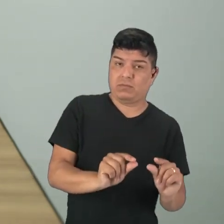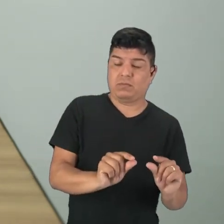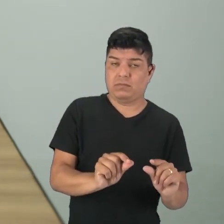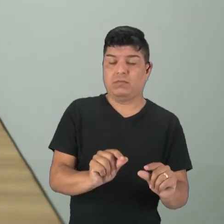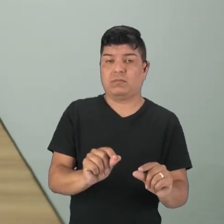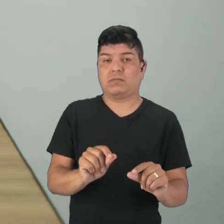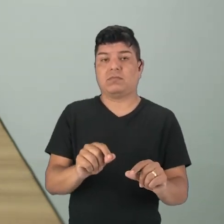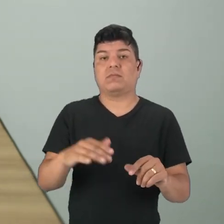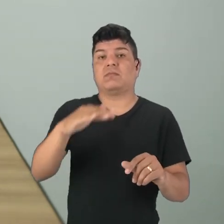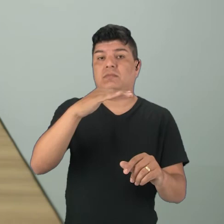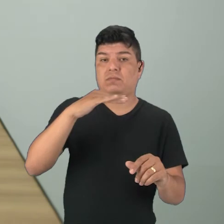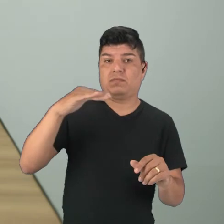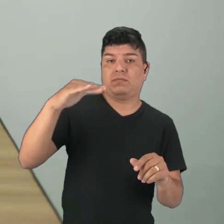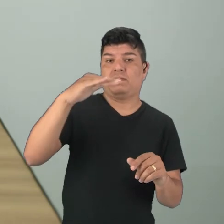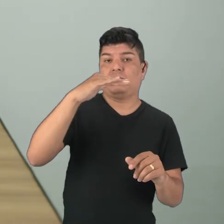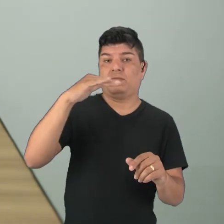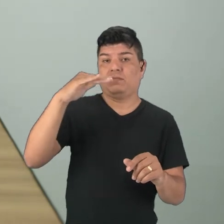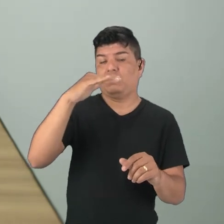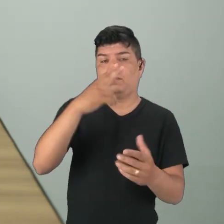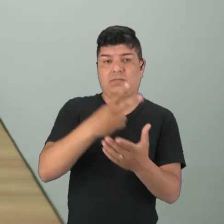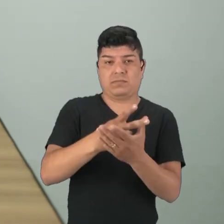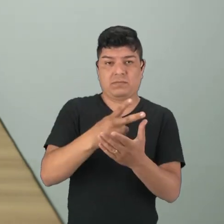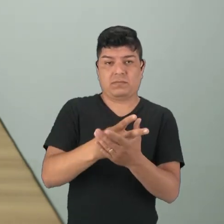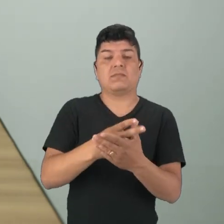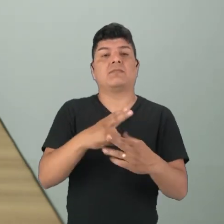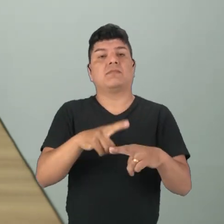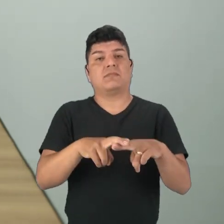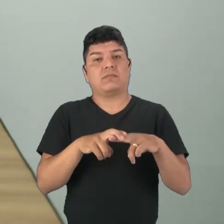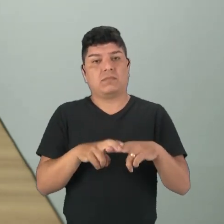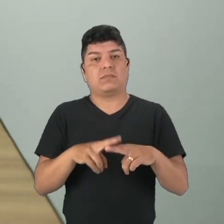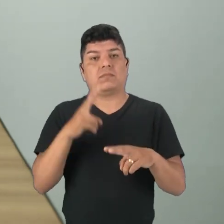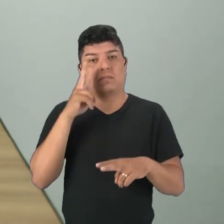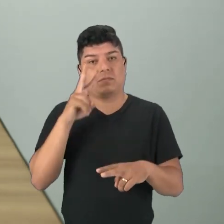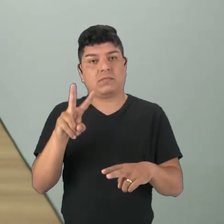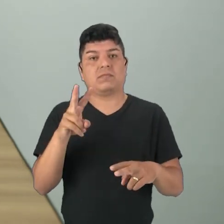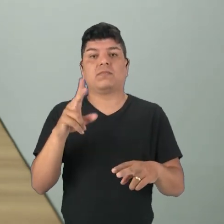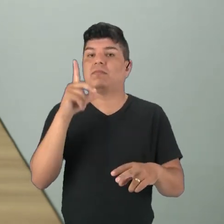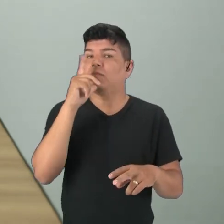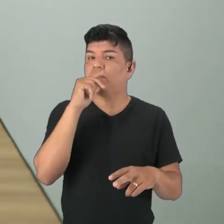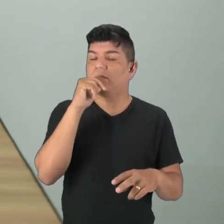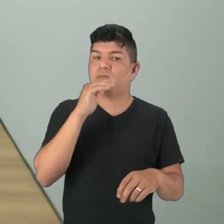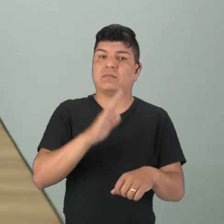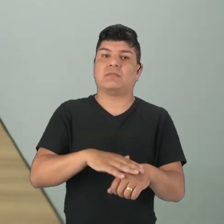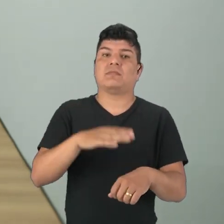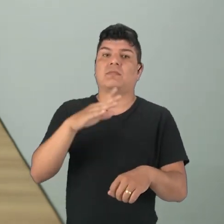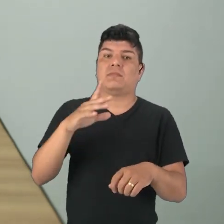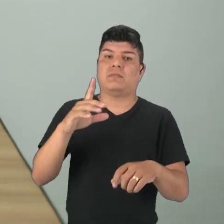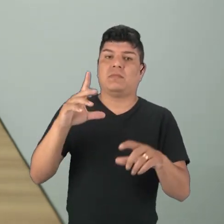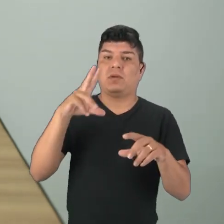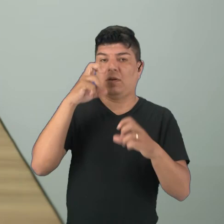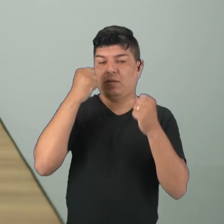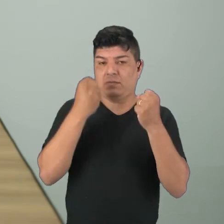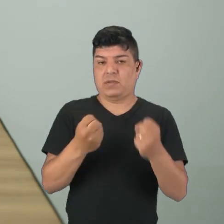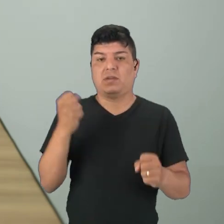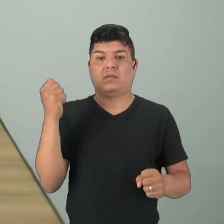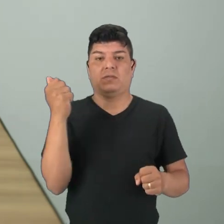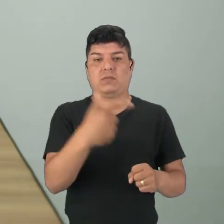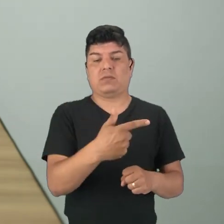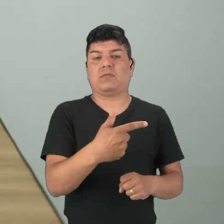ele vai ficar na superfície. Assim, nós vimos aqui que a água ela é mais densa que